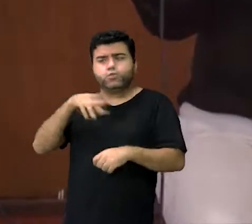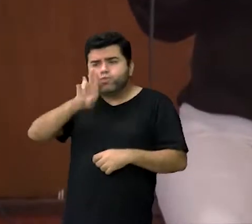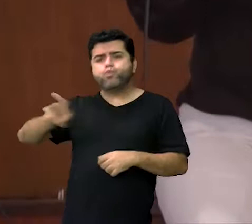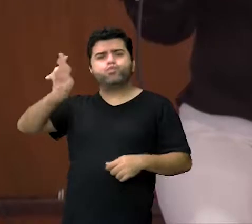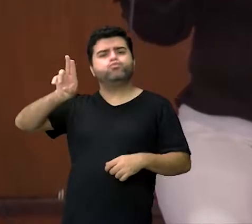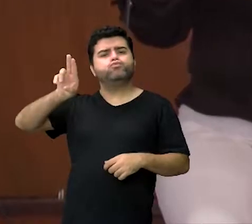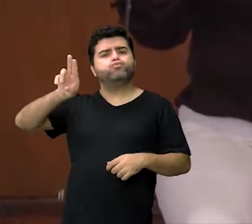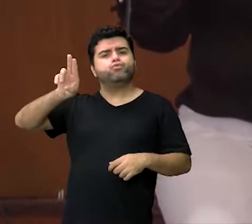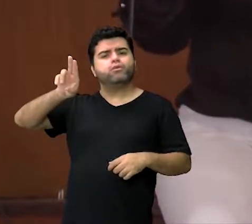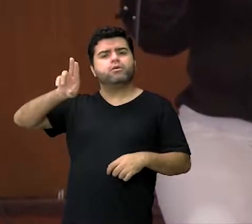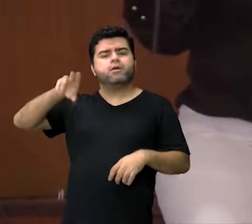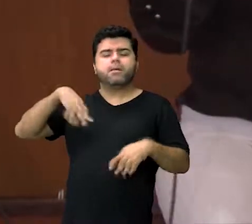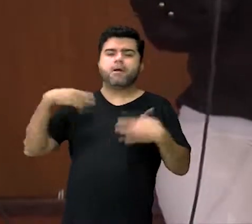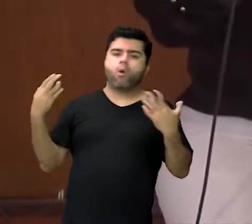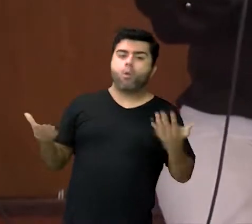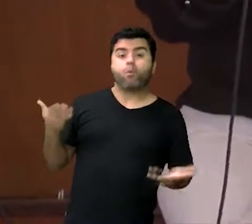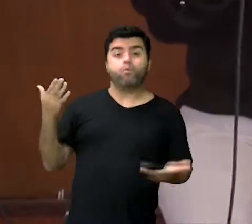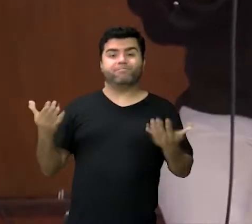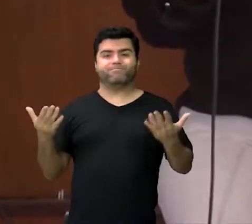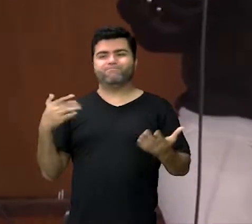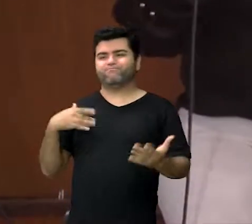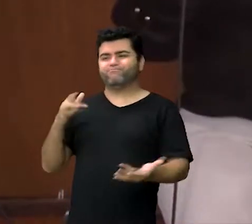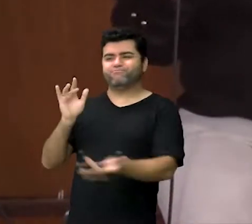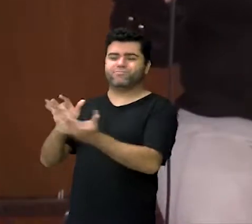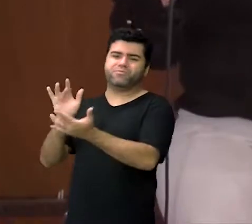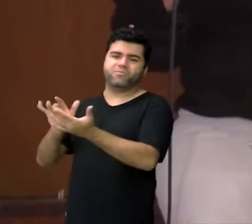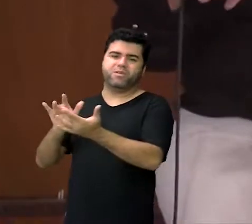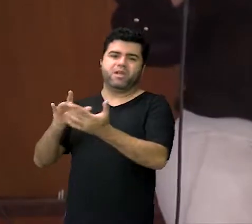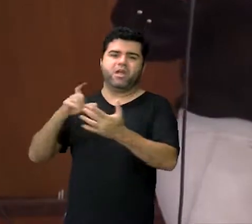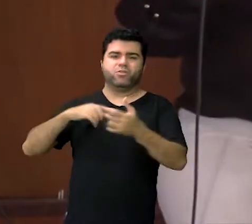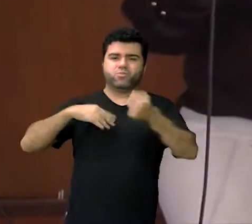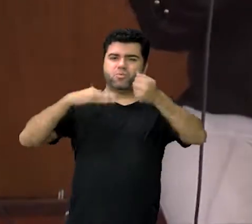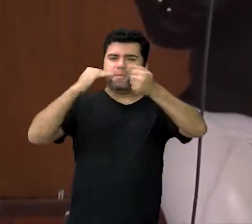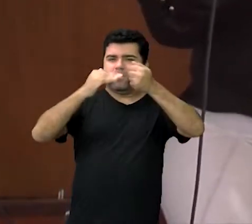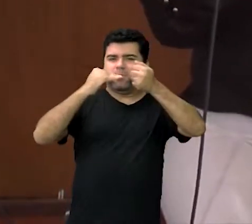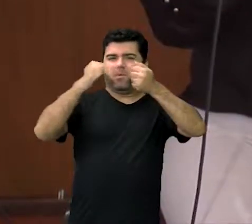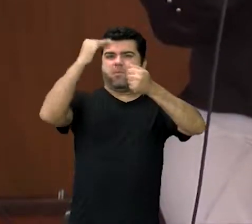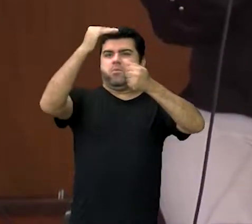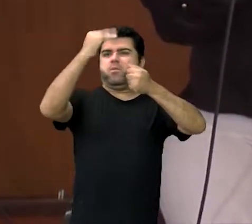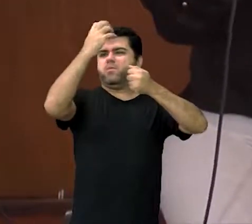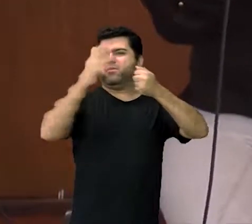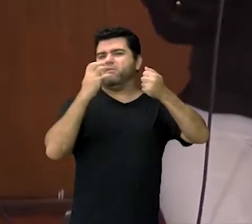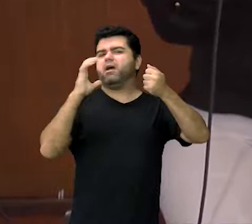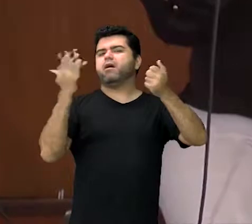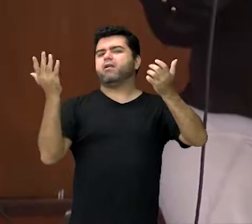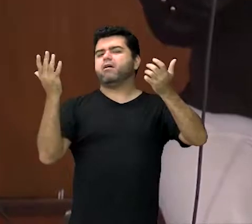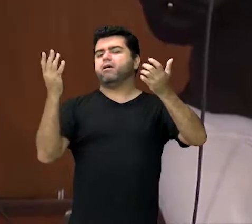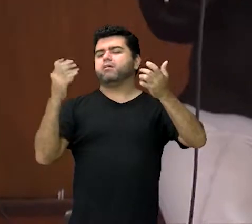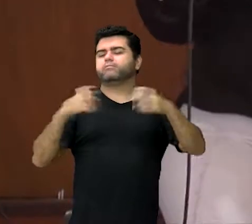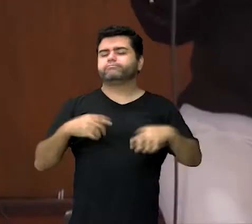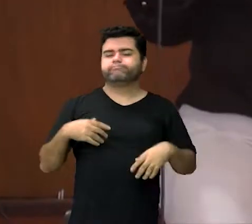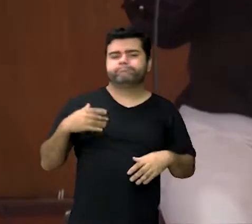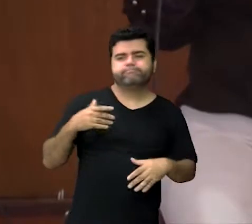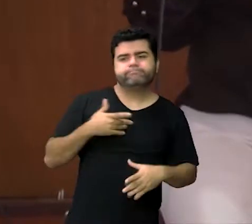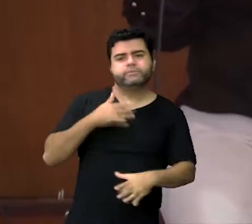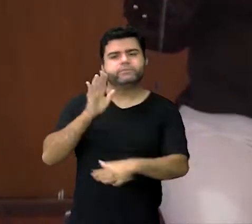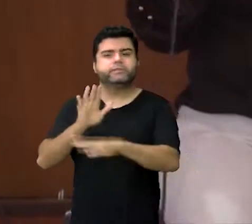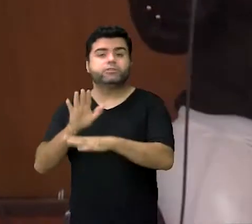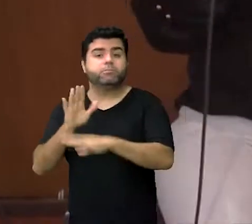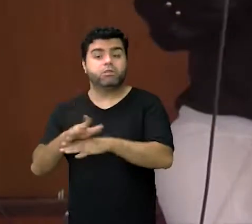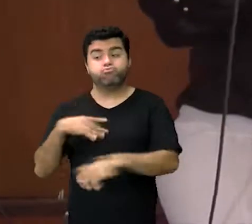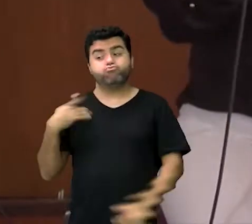como é que a gente lida com esses autistas de moderados para já severos, né? Com um atendimento